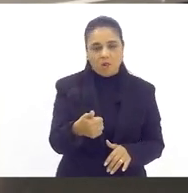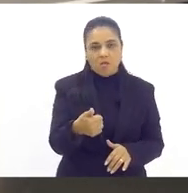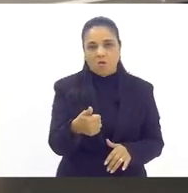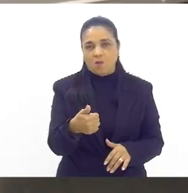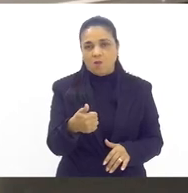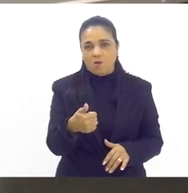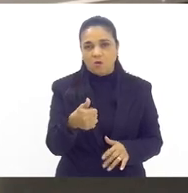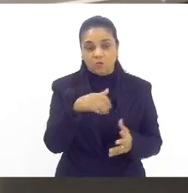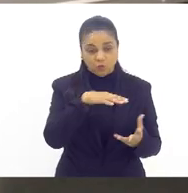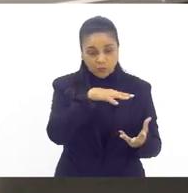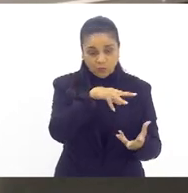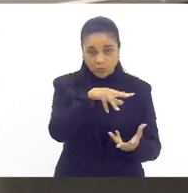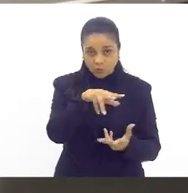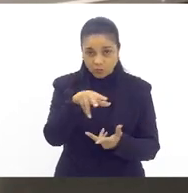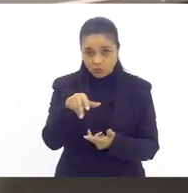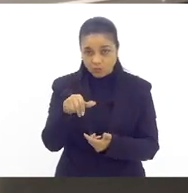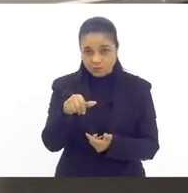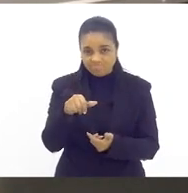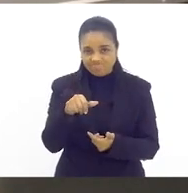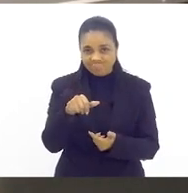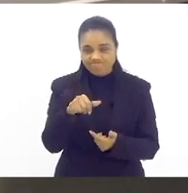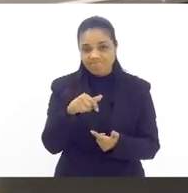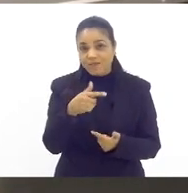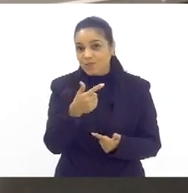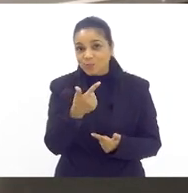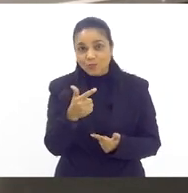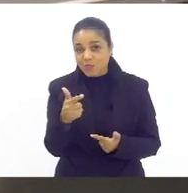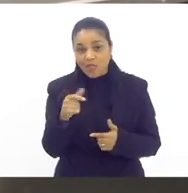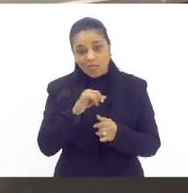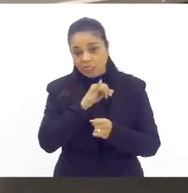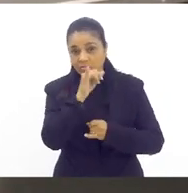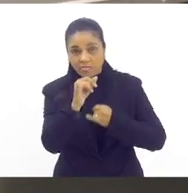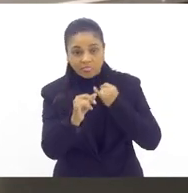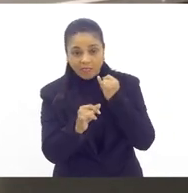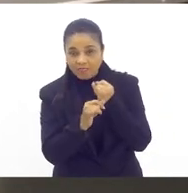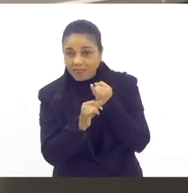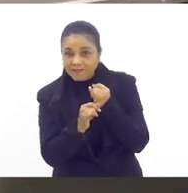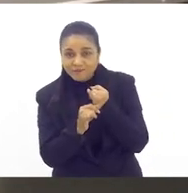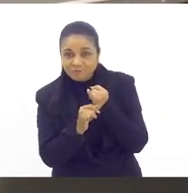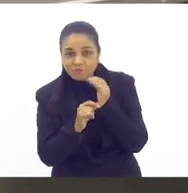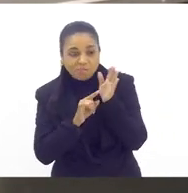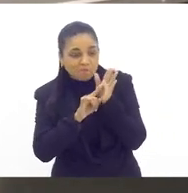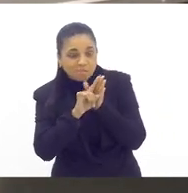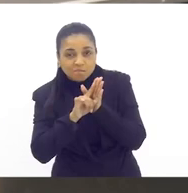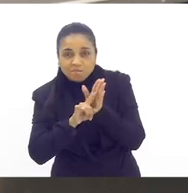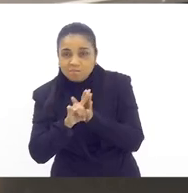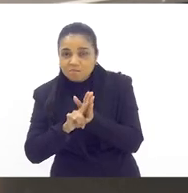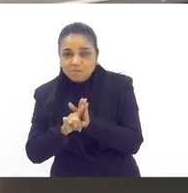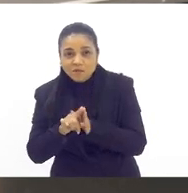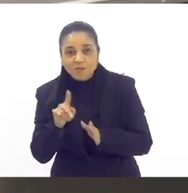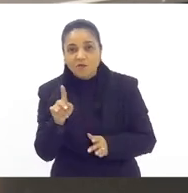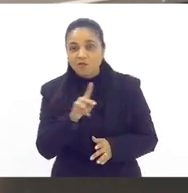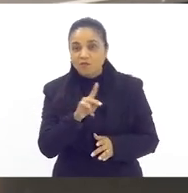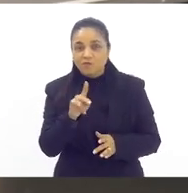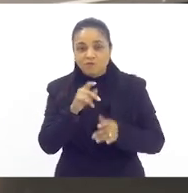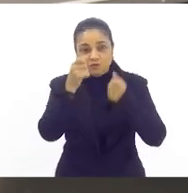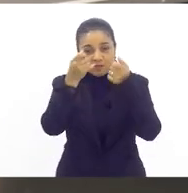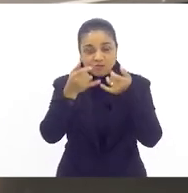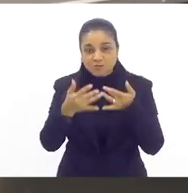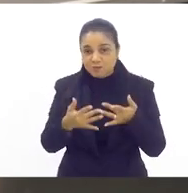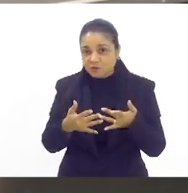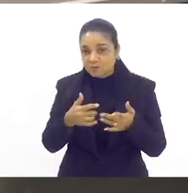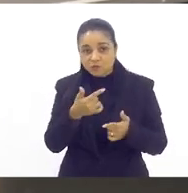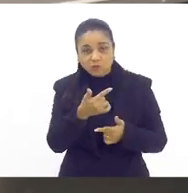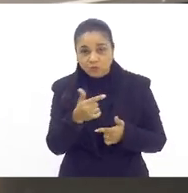no mundo a gente não tem internet para verificar o que o professor tá falando o